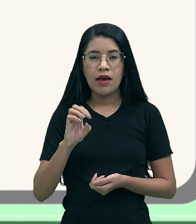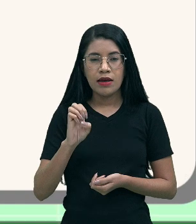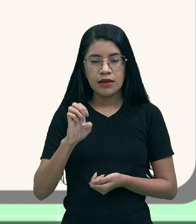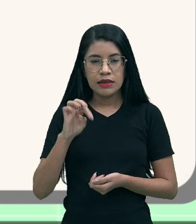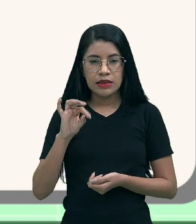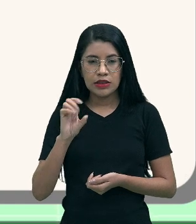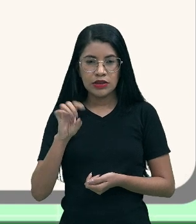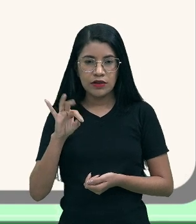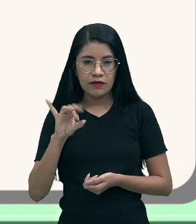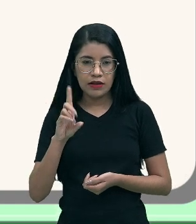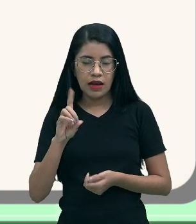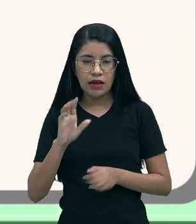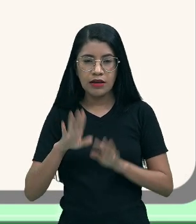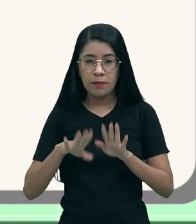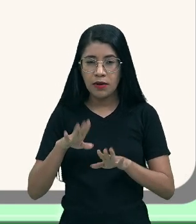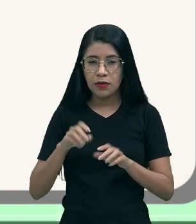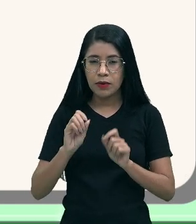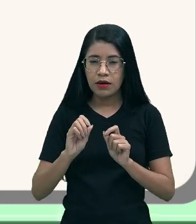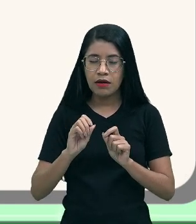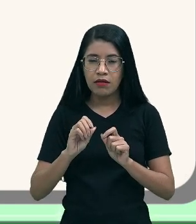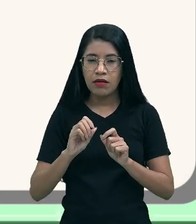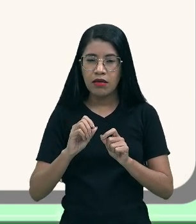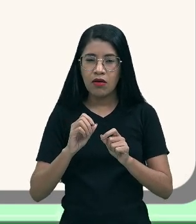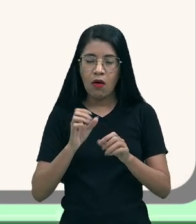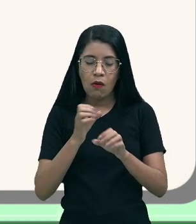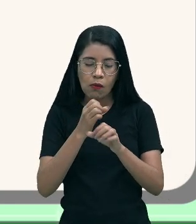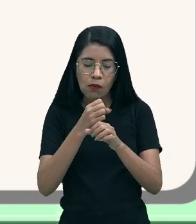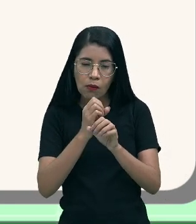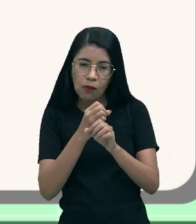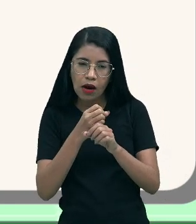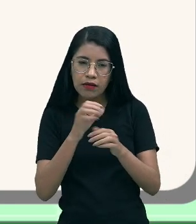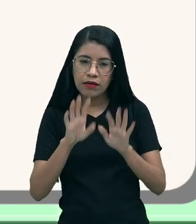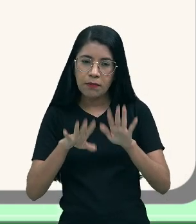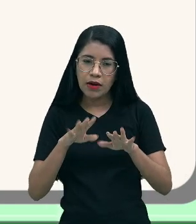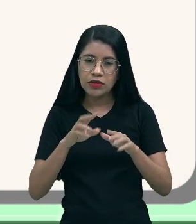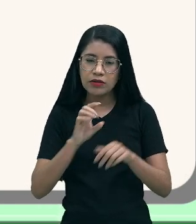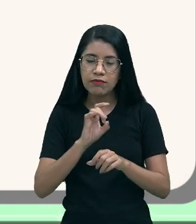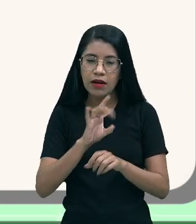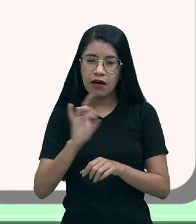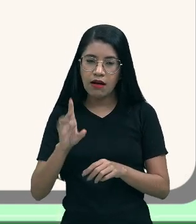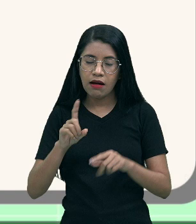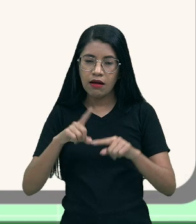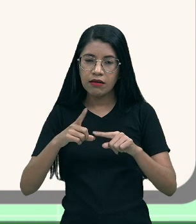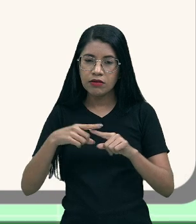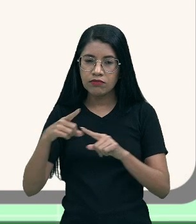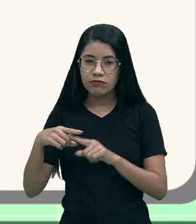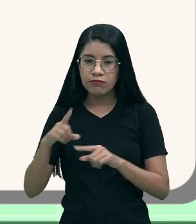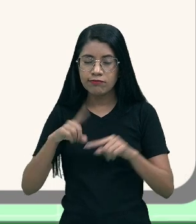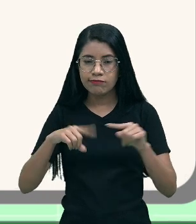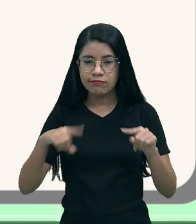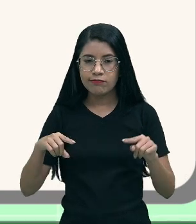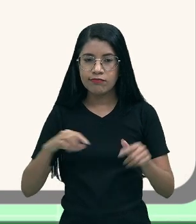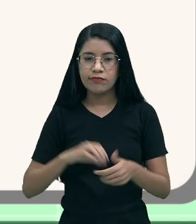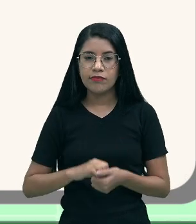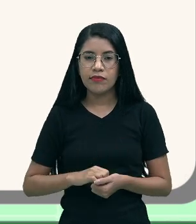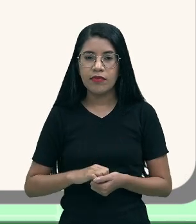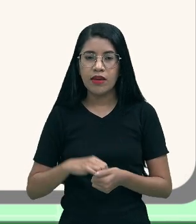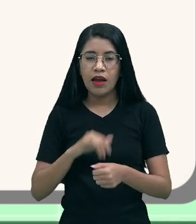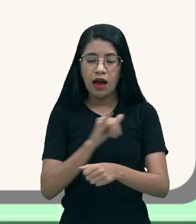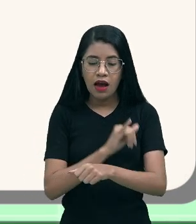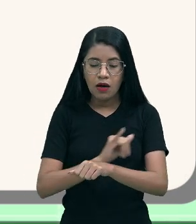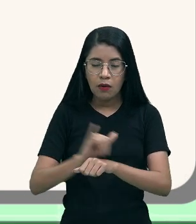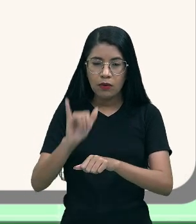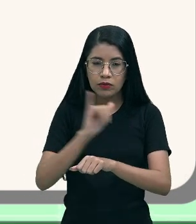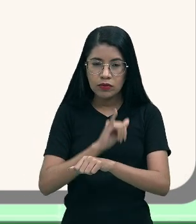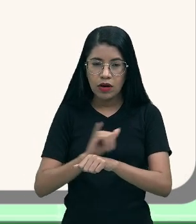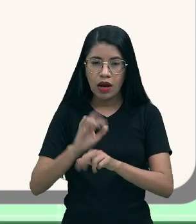fatores microscópicos e é relativa a cada tipo de material. A condutibilidade é o inverso